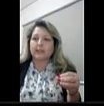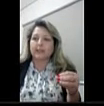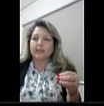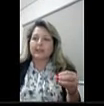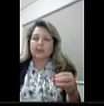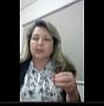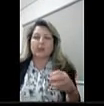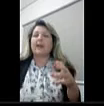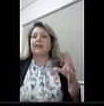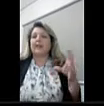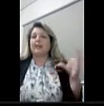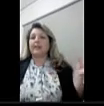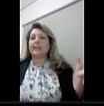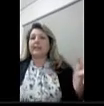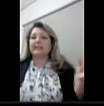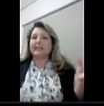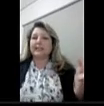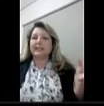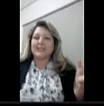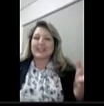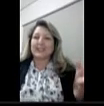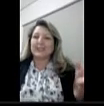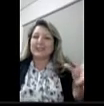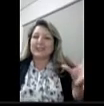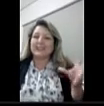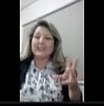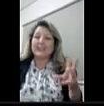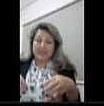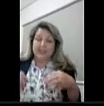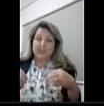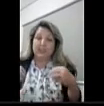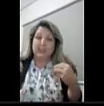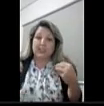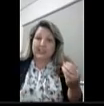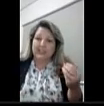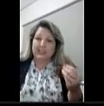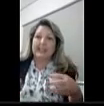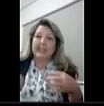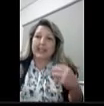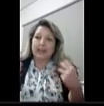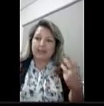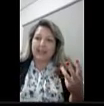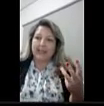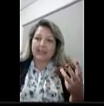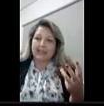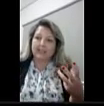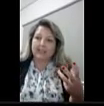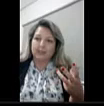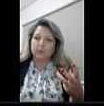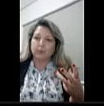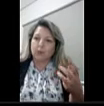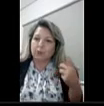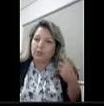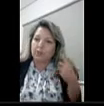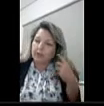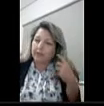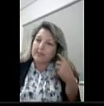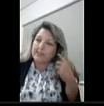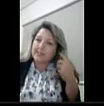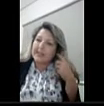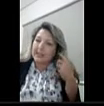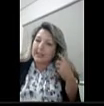alta. Então, claro, ela não vai sair gritando para a sala toda. Mas, a gente entender que ela vai ler num tom de